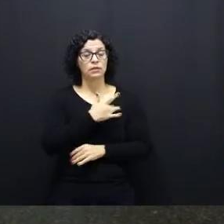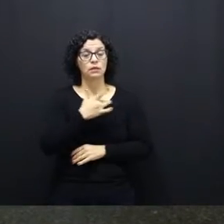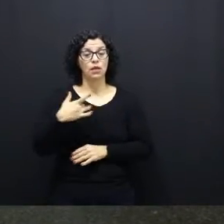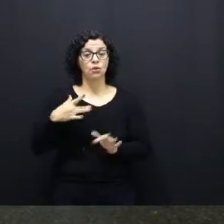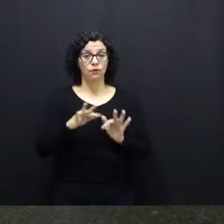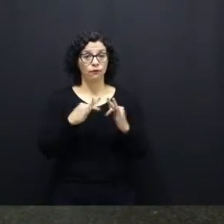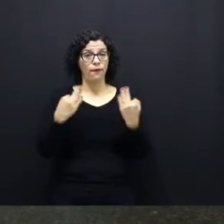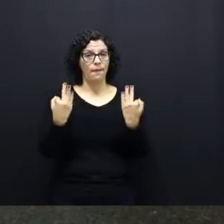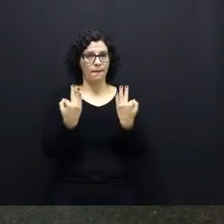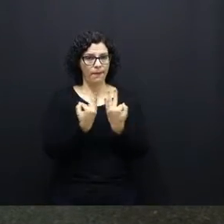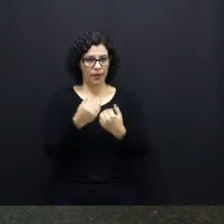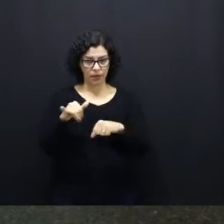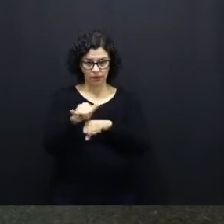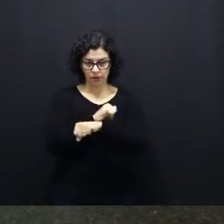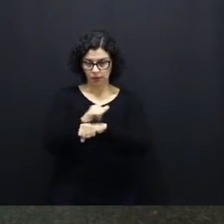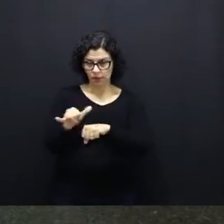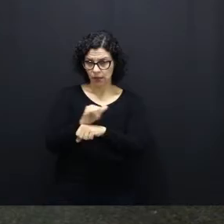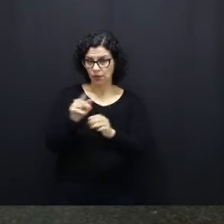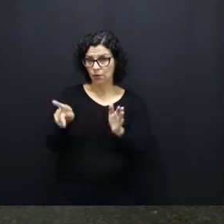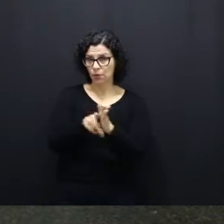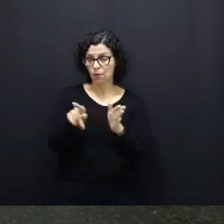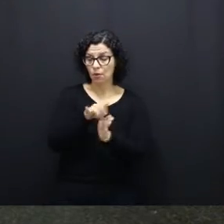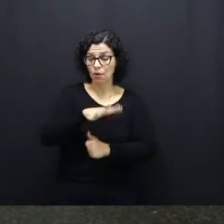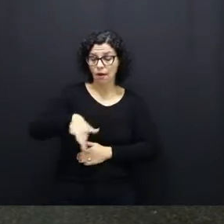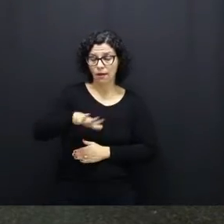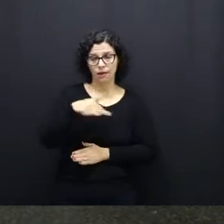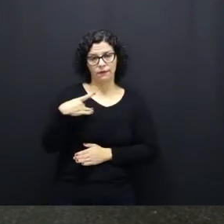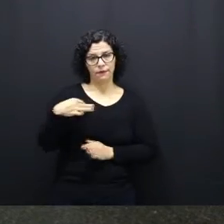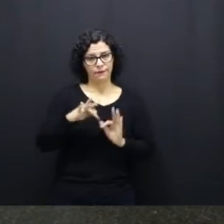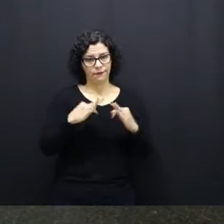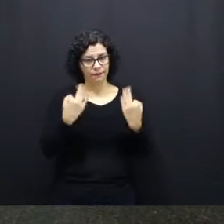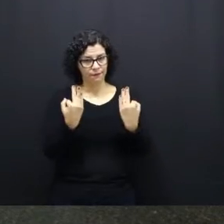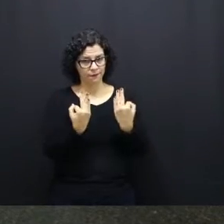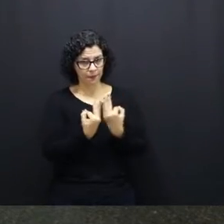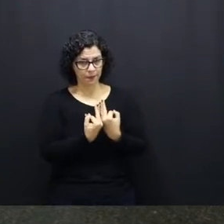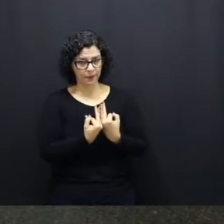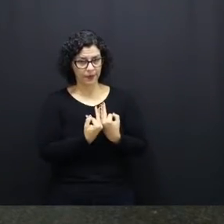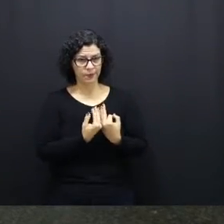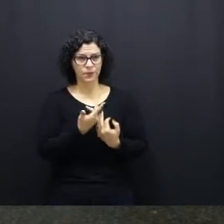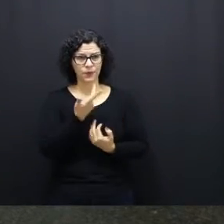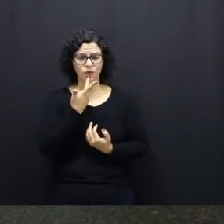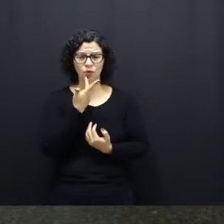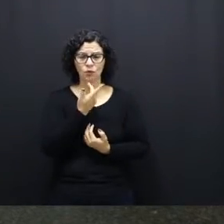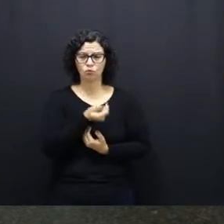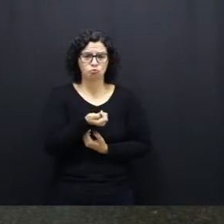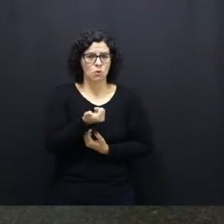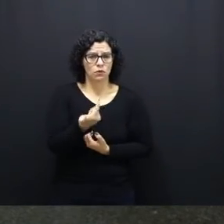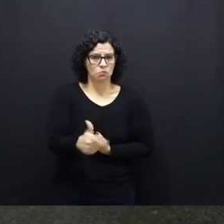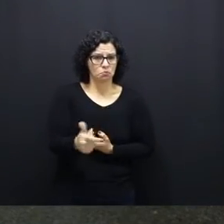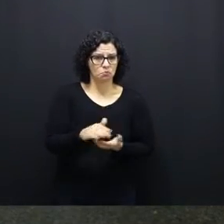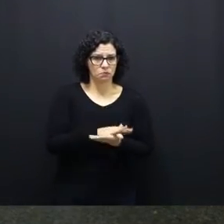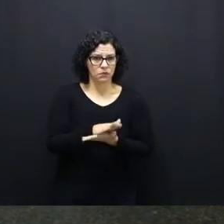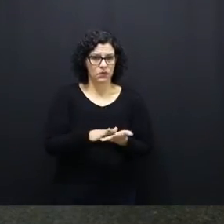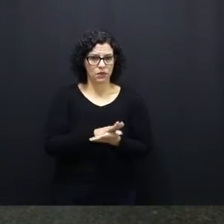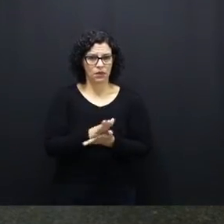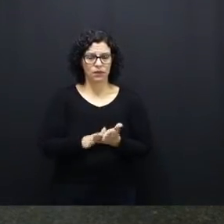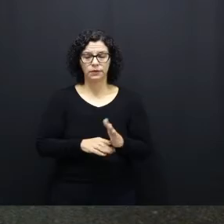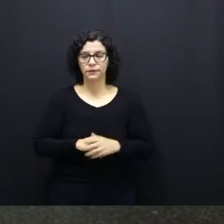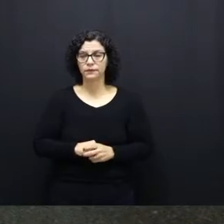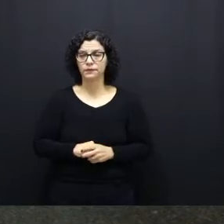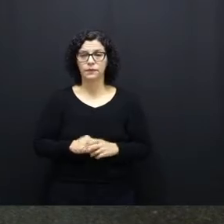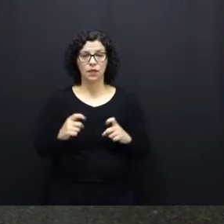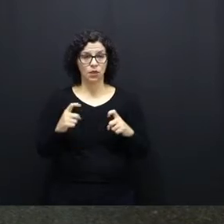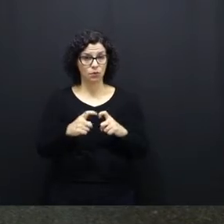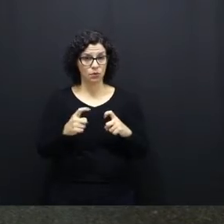que a estratégia de saúde da família então a demanda ela é muito baixa ou quase não existe os médicos em